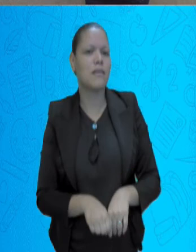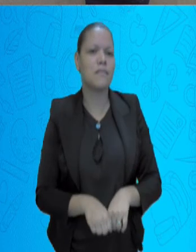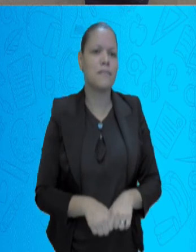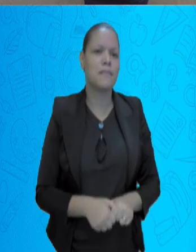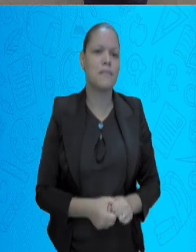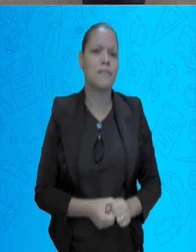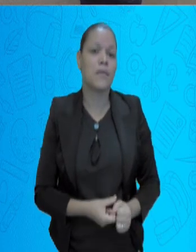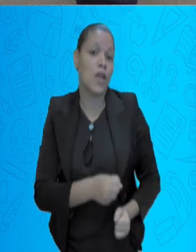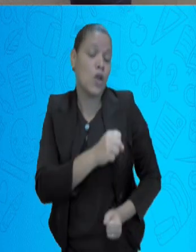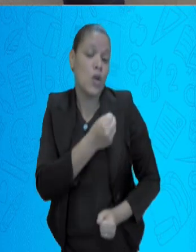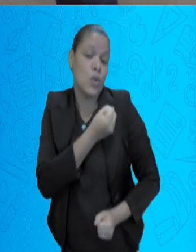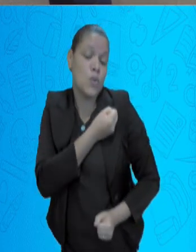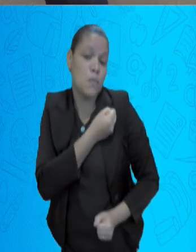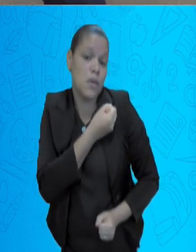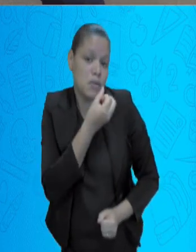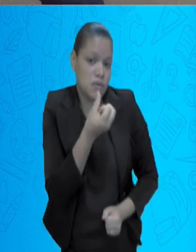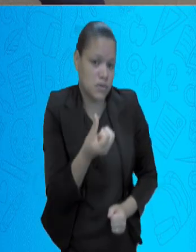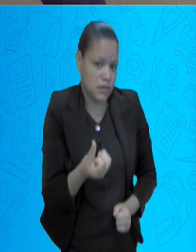aqui.